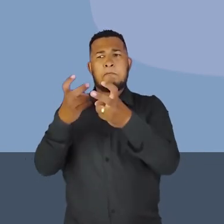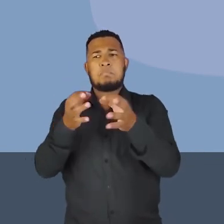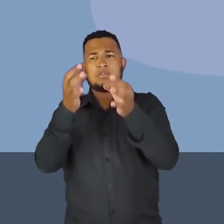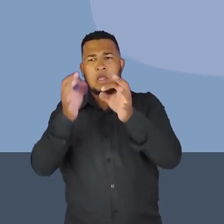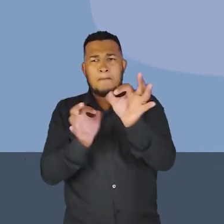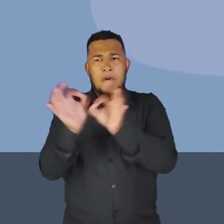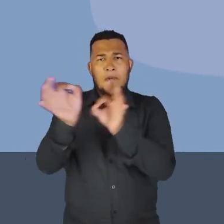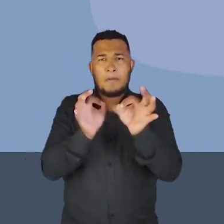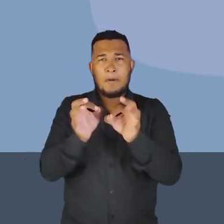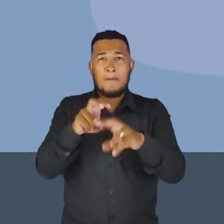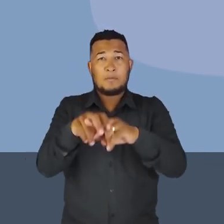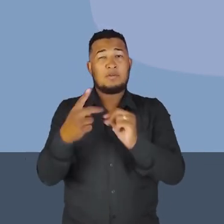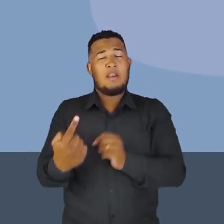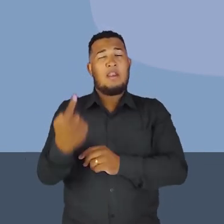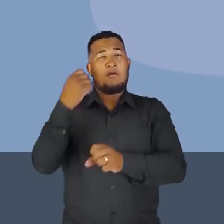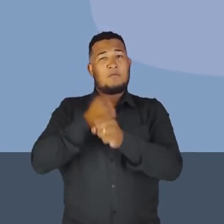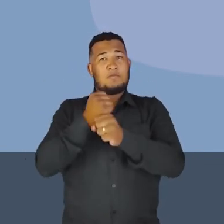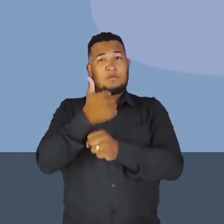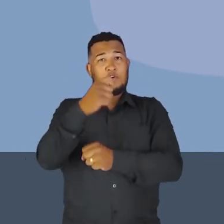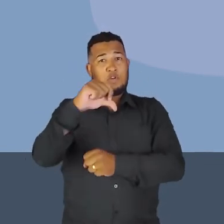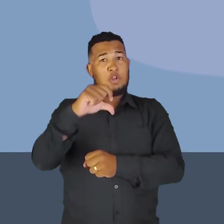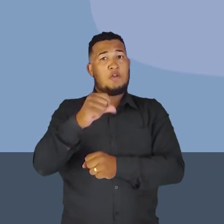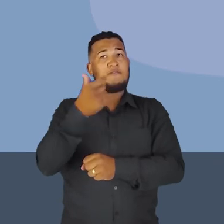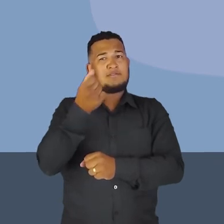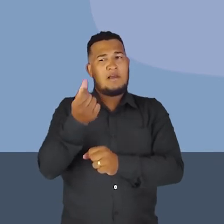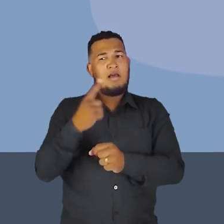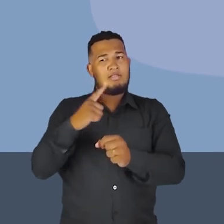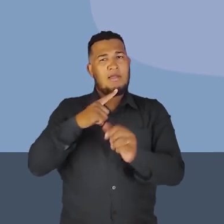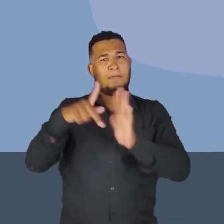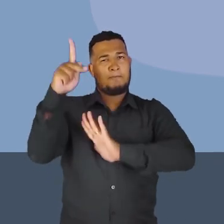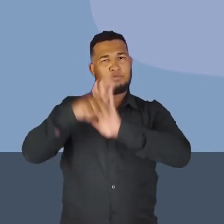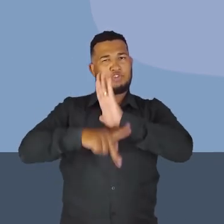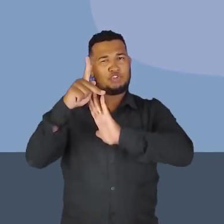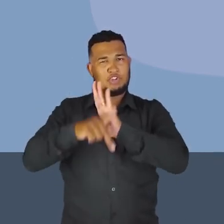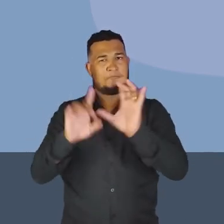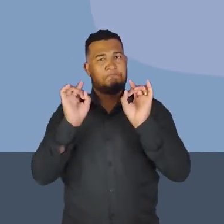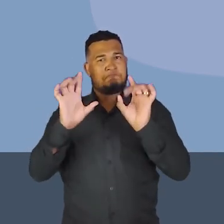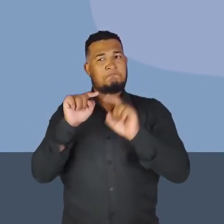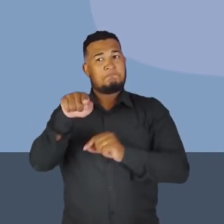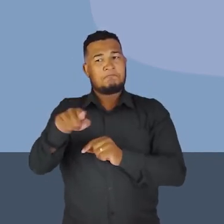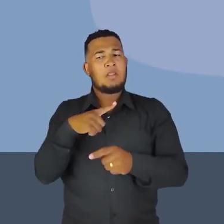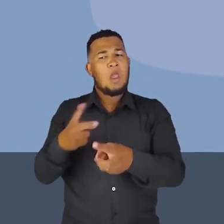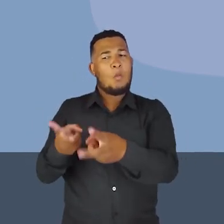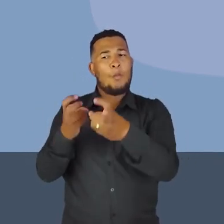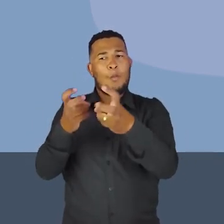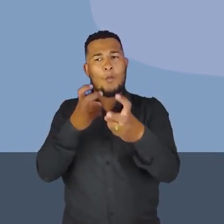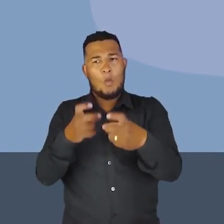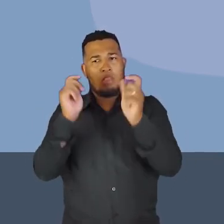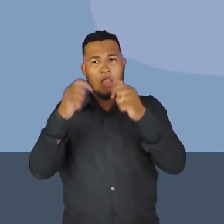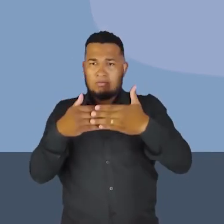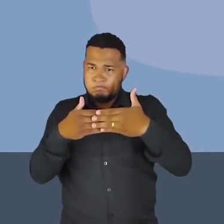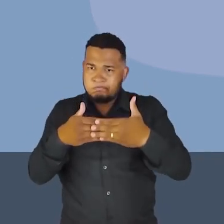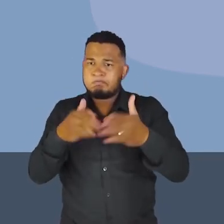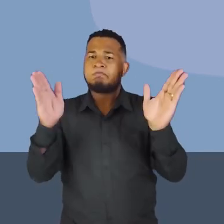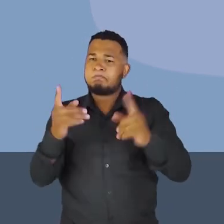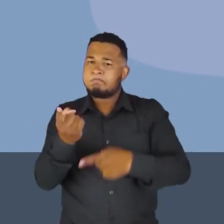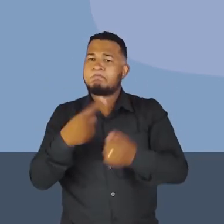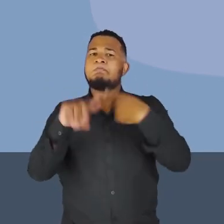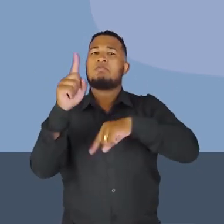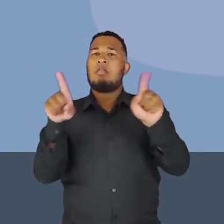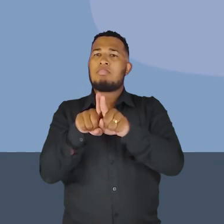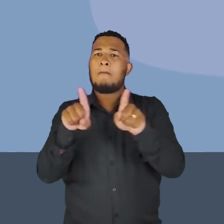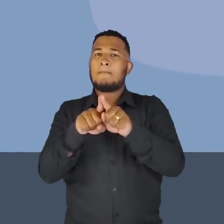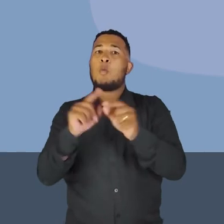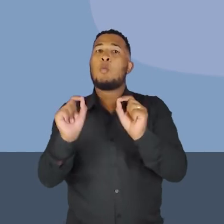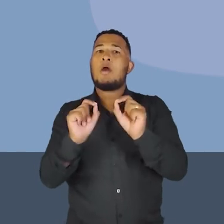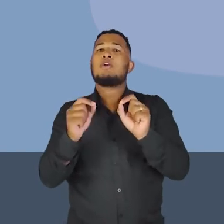1996, o projeto ele inclui os catadores de material reciclável na coleta e que permitiu, então, a ampliação de serviços e também a inclusão